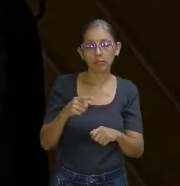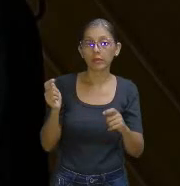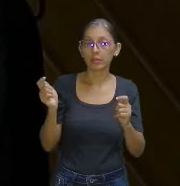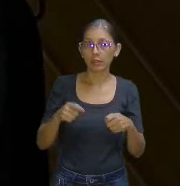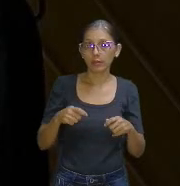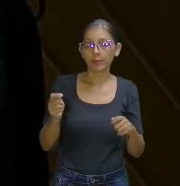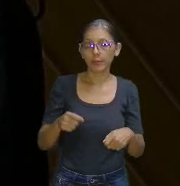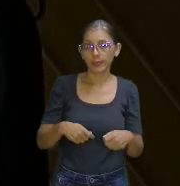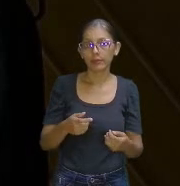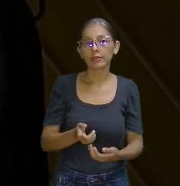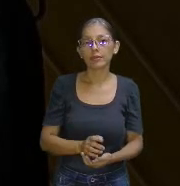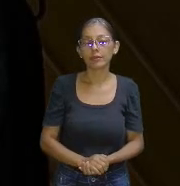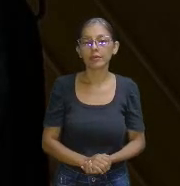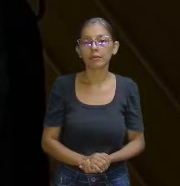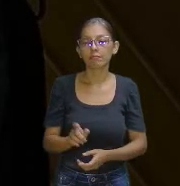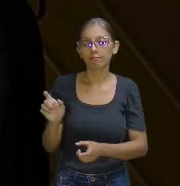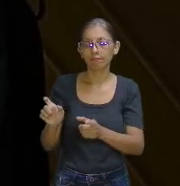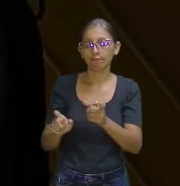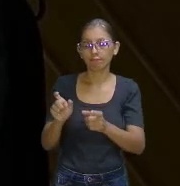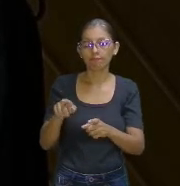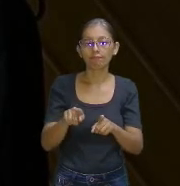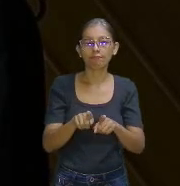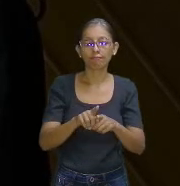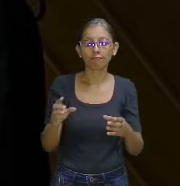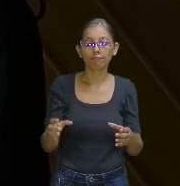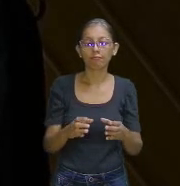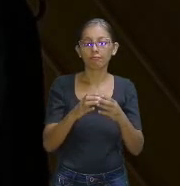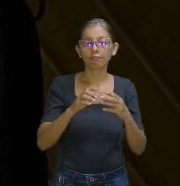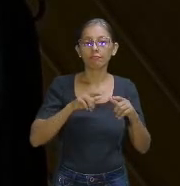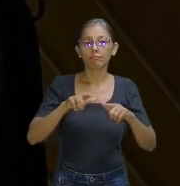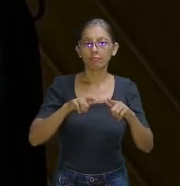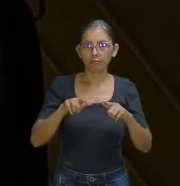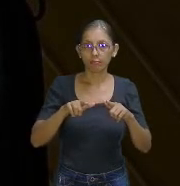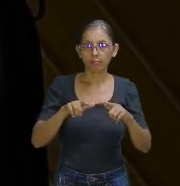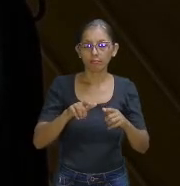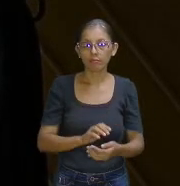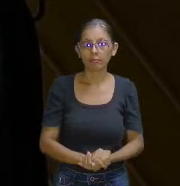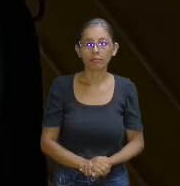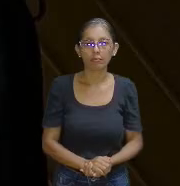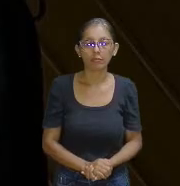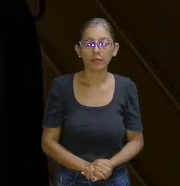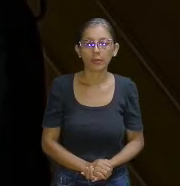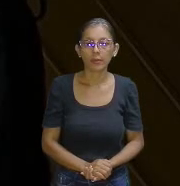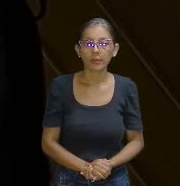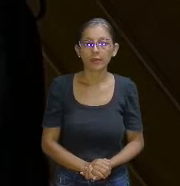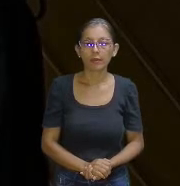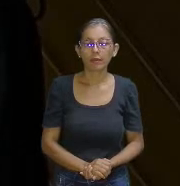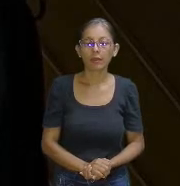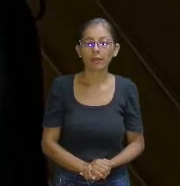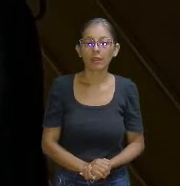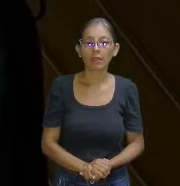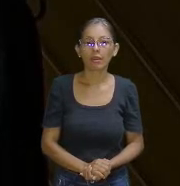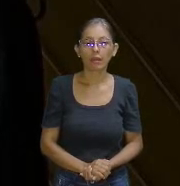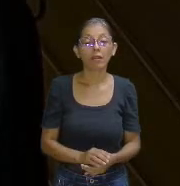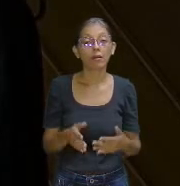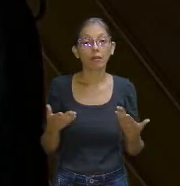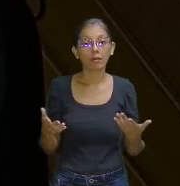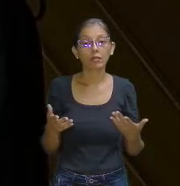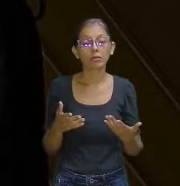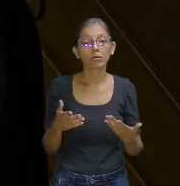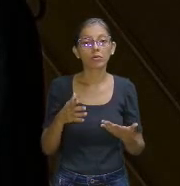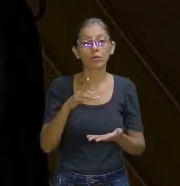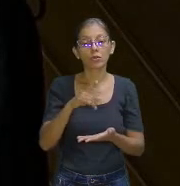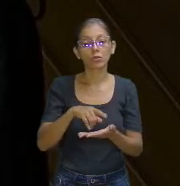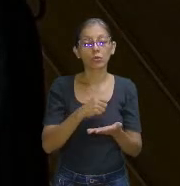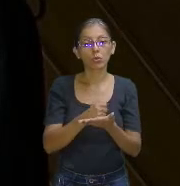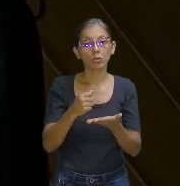contábeis, e os custos com pessoal, abrangendo inclusive a militância. Assim, os documentos juntados demonstram